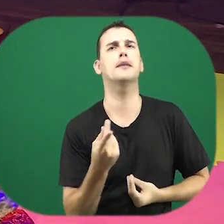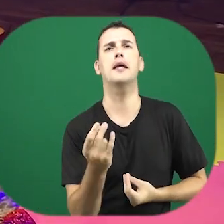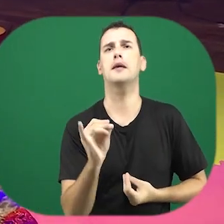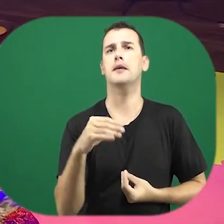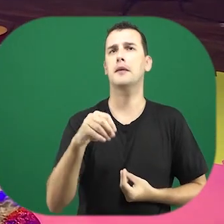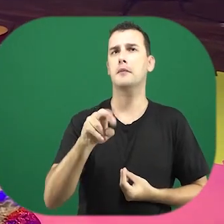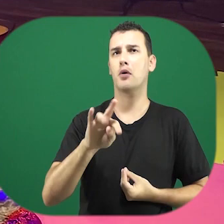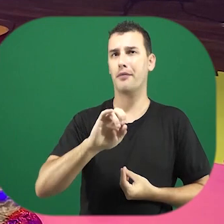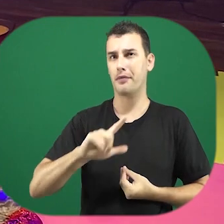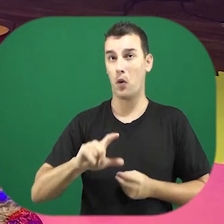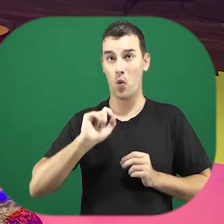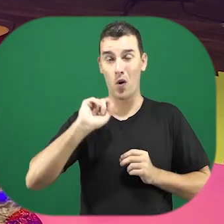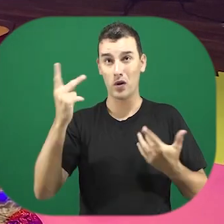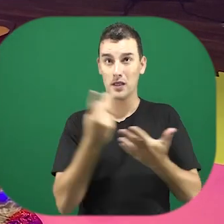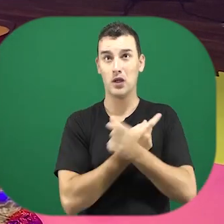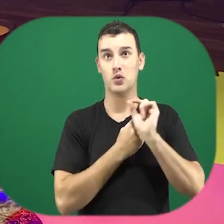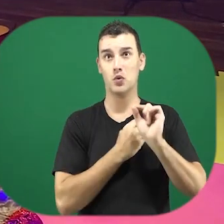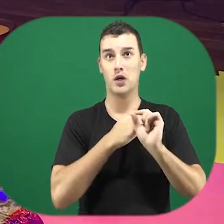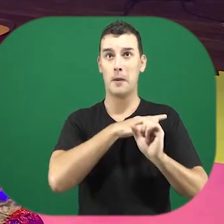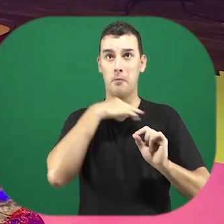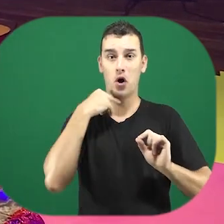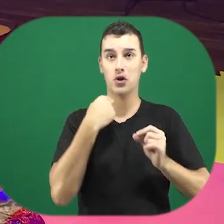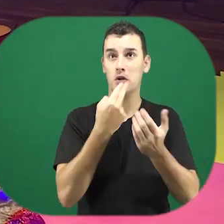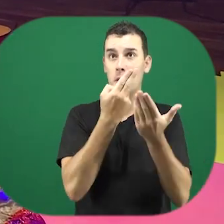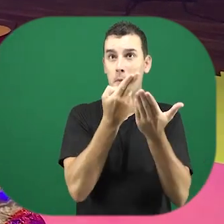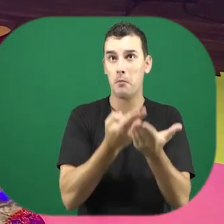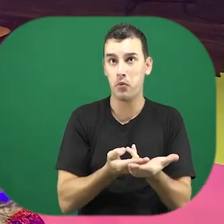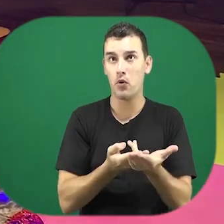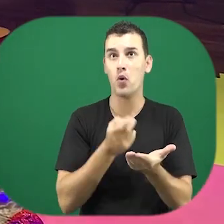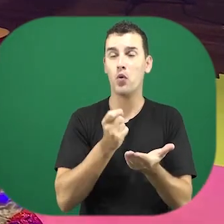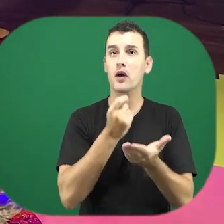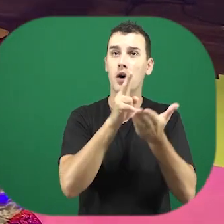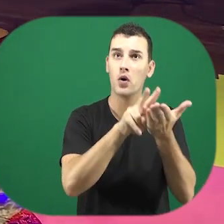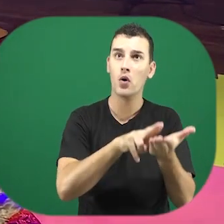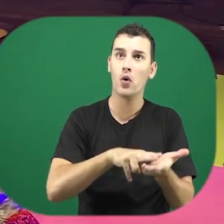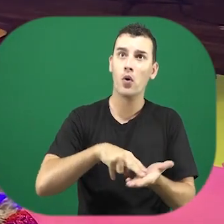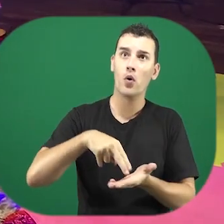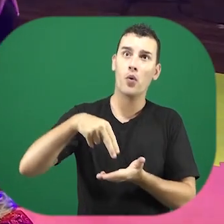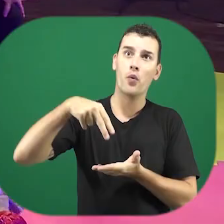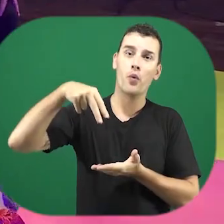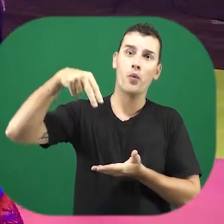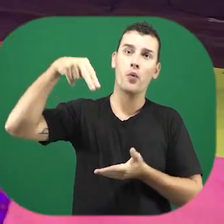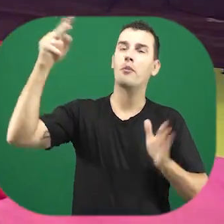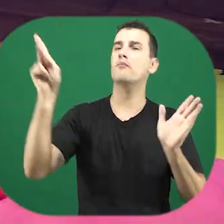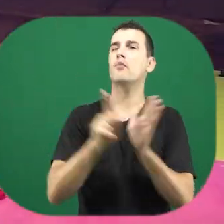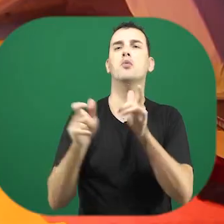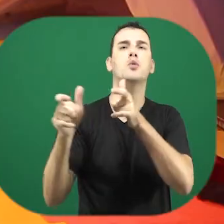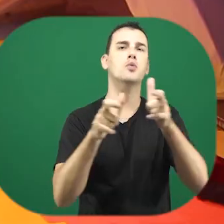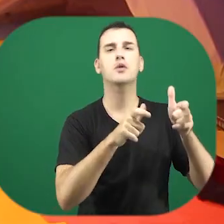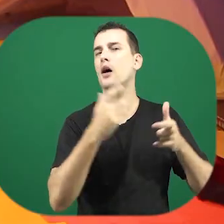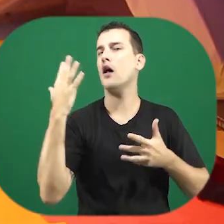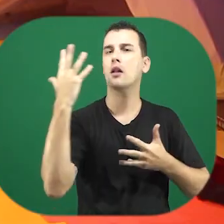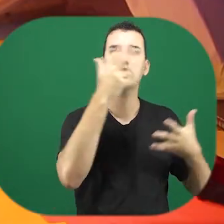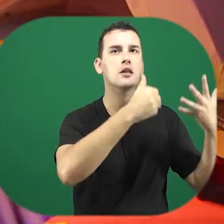eles morrem, eles ganham uma alma eterna que vão para lugares desconhecidos e maravilhosos que o